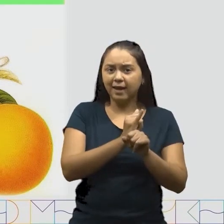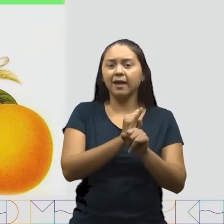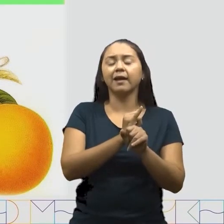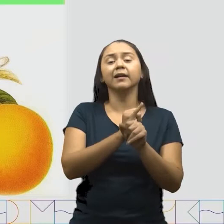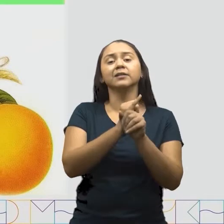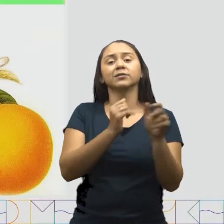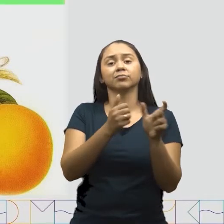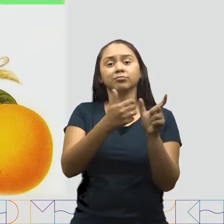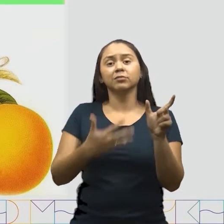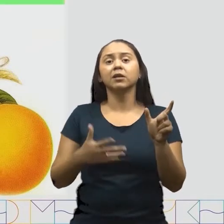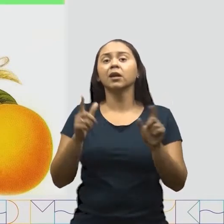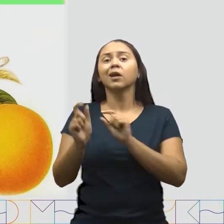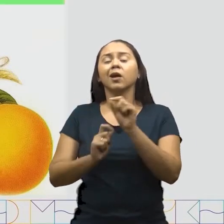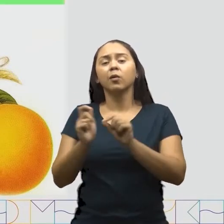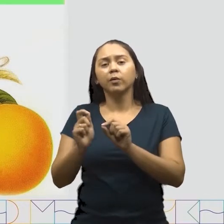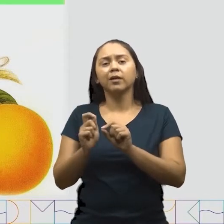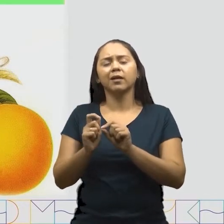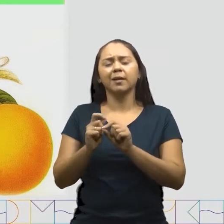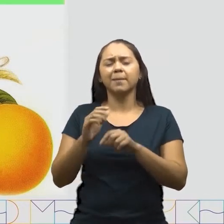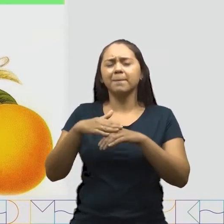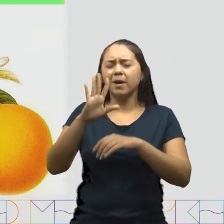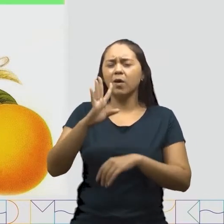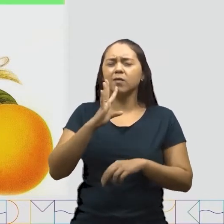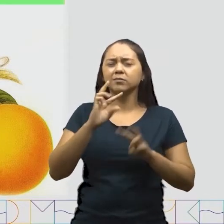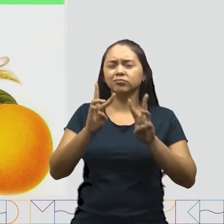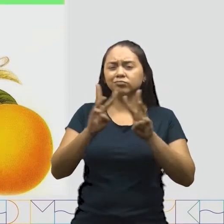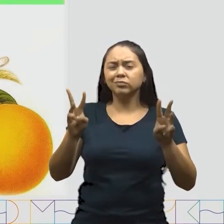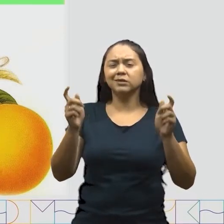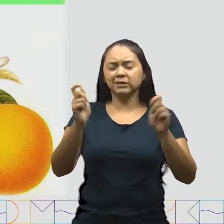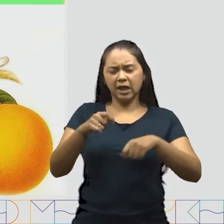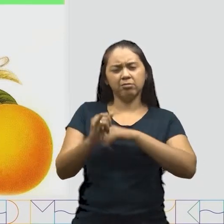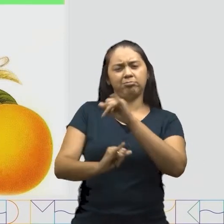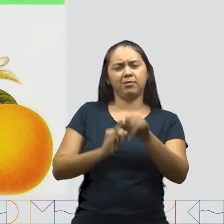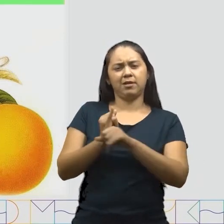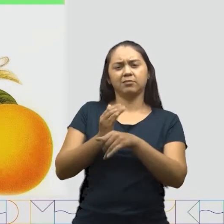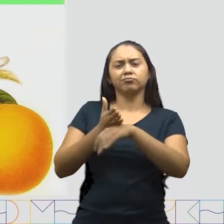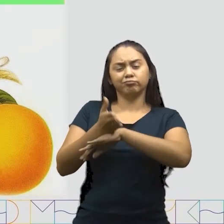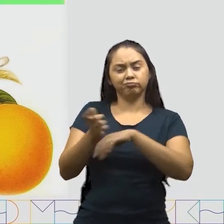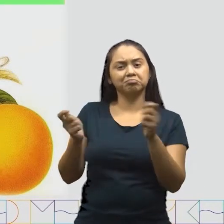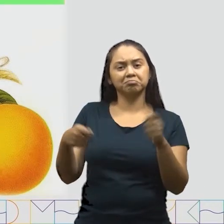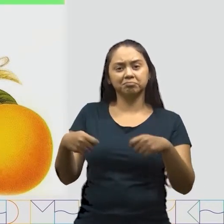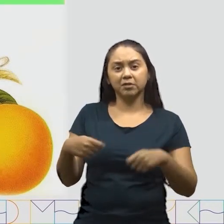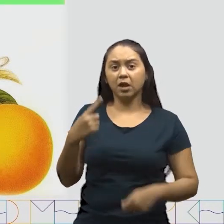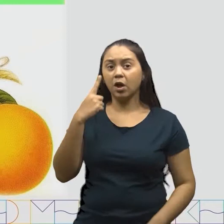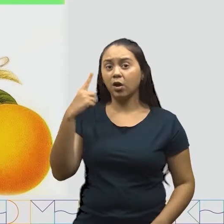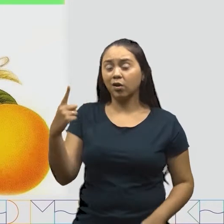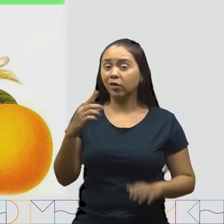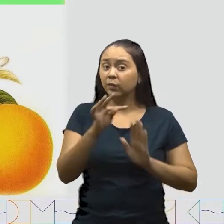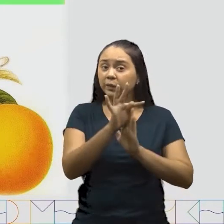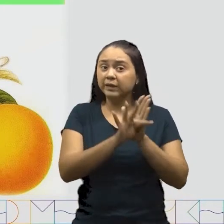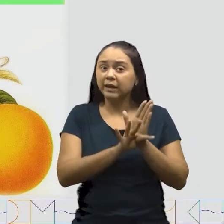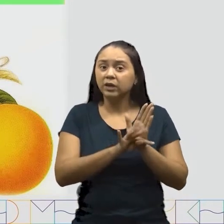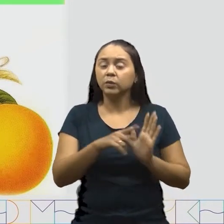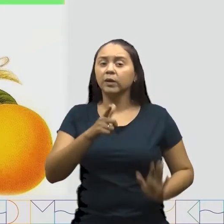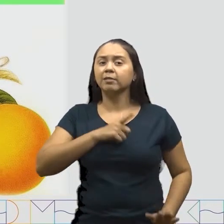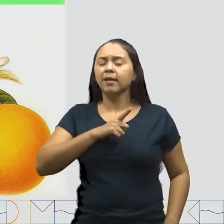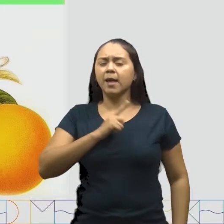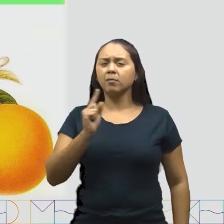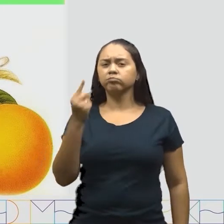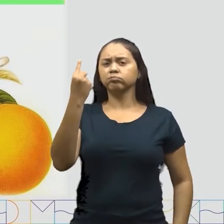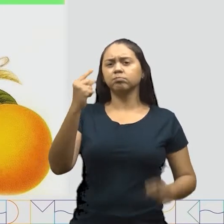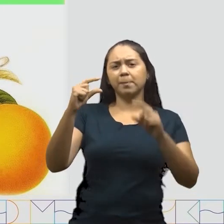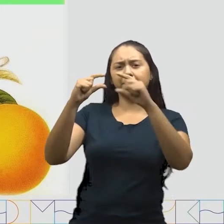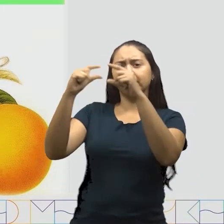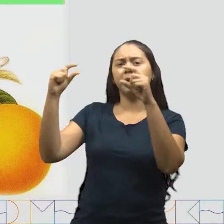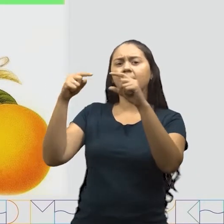enciclopédias mais conhecidas e pode ser acessada por meio da internet. Observe que nesse texto nós temos uma primeira palavra